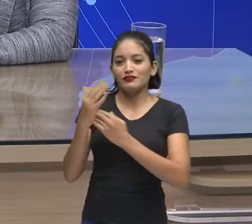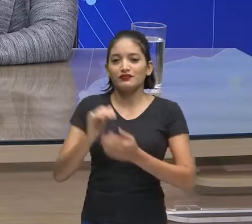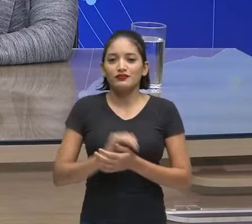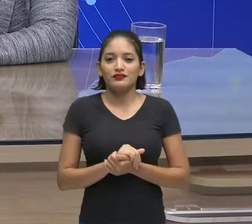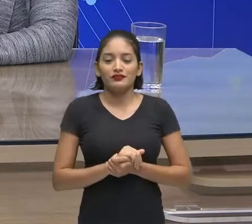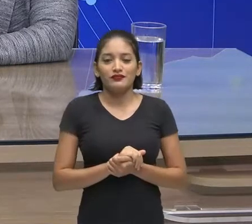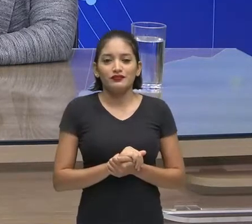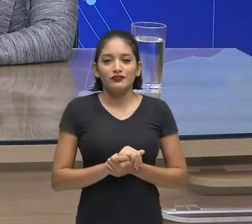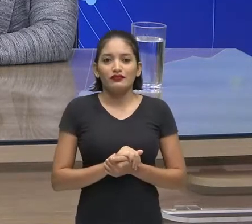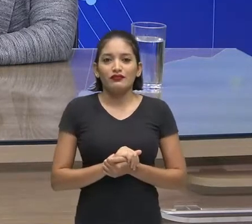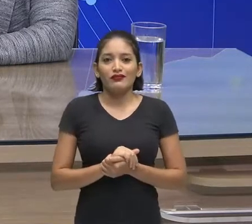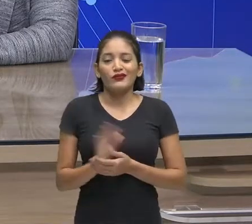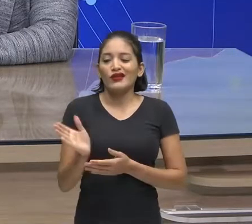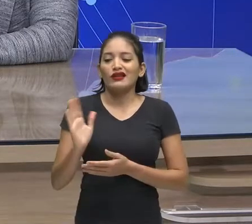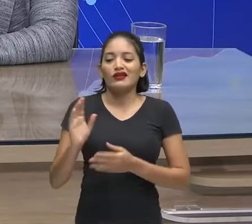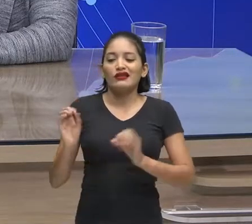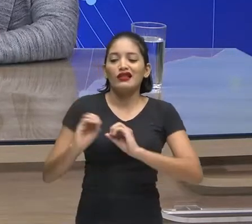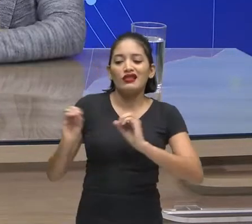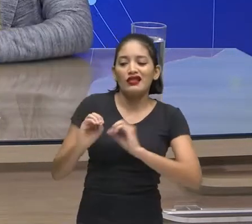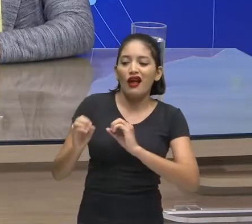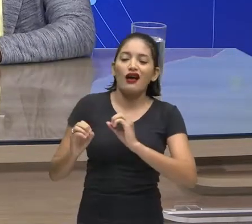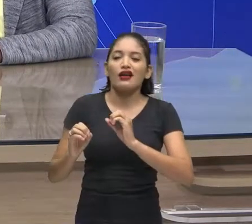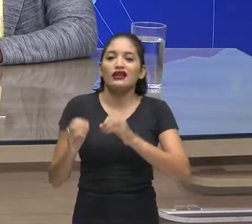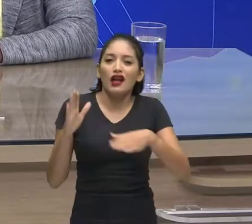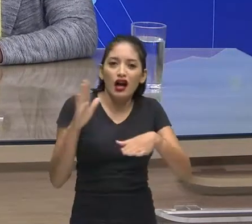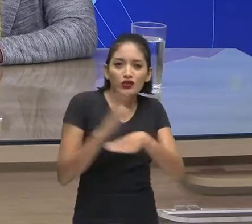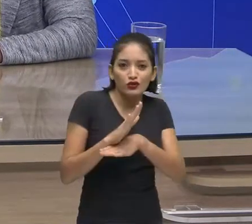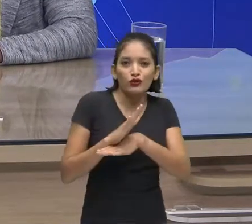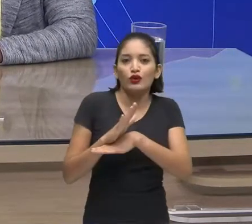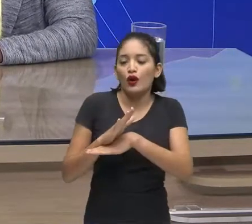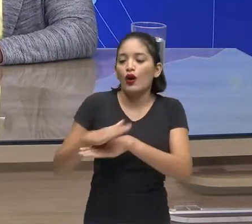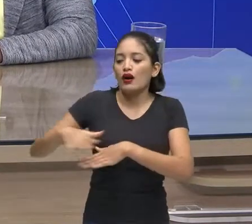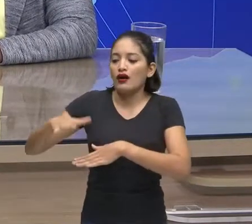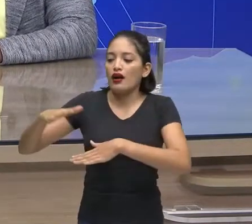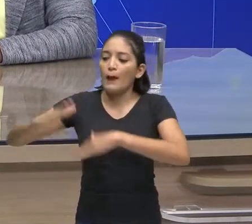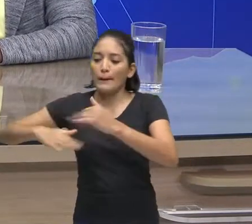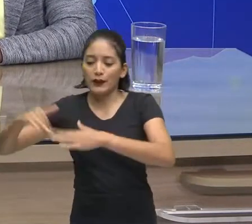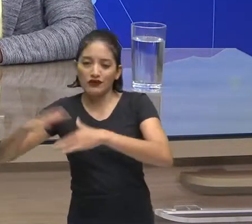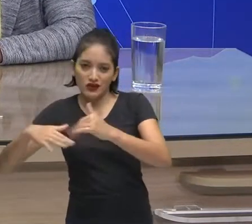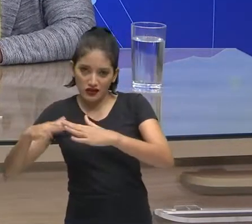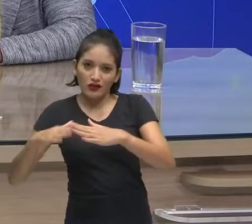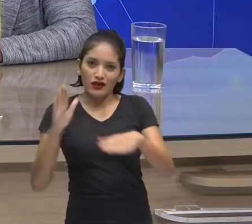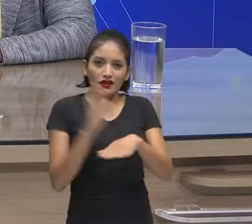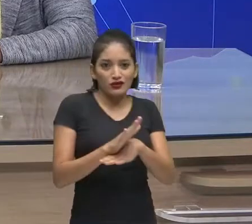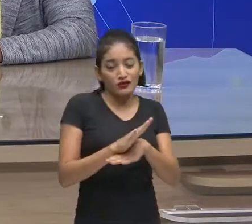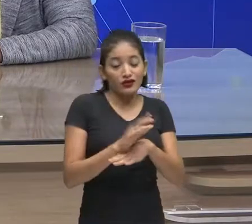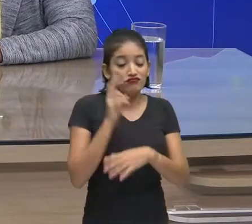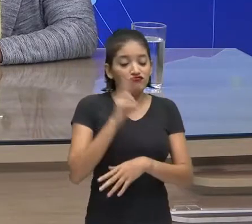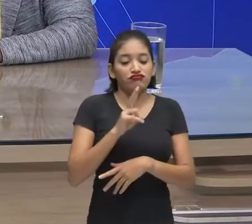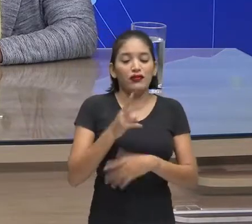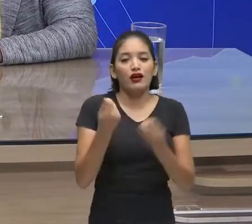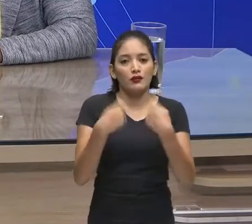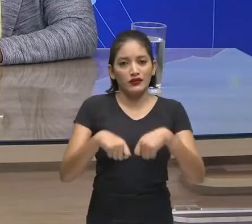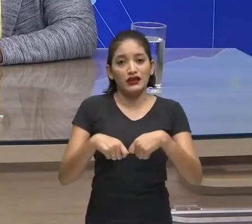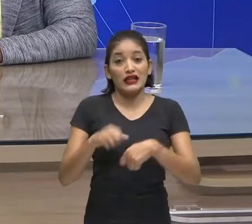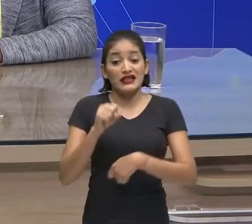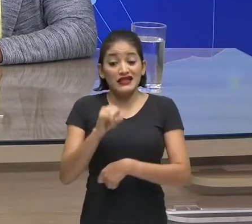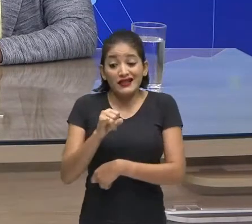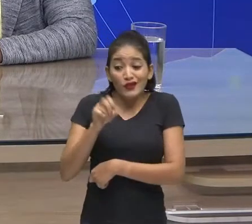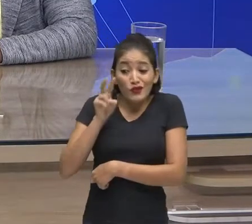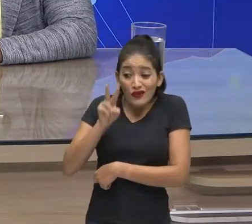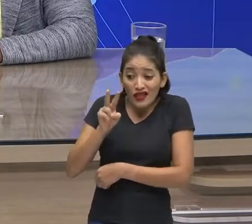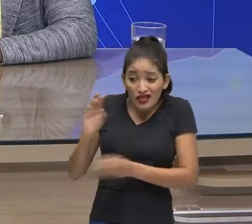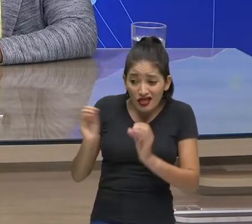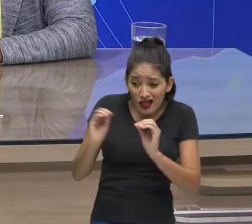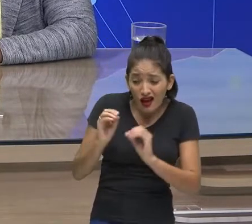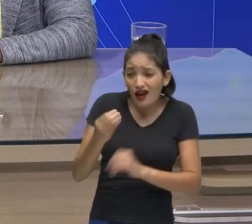Nada substitui uma ajuda profissional naquele momento Sim. que você não enxerga nenhuma possibilidade. Então, se você não enxerga nenhuma